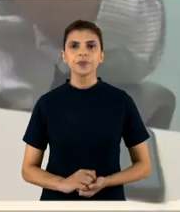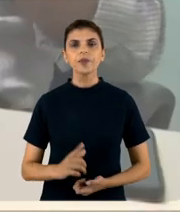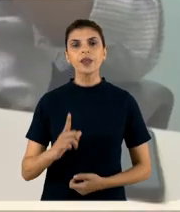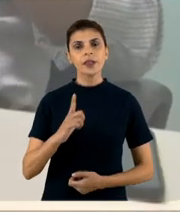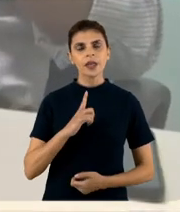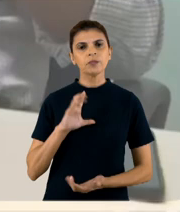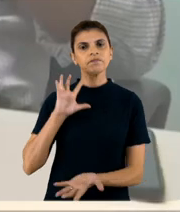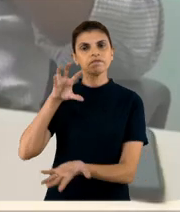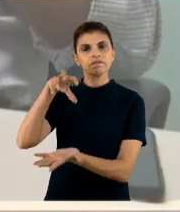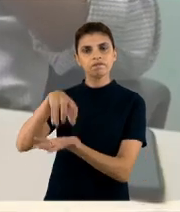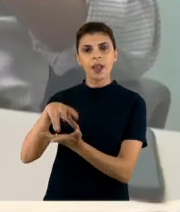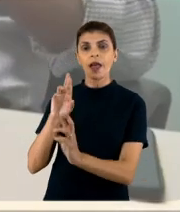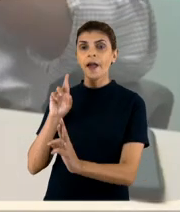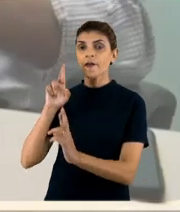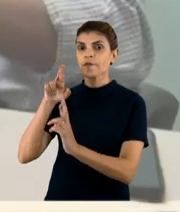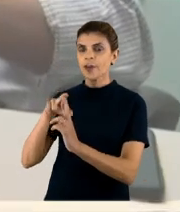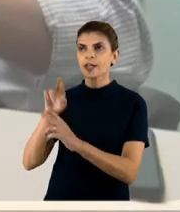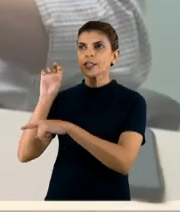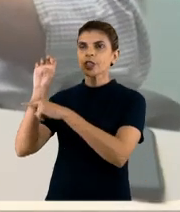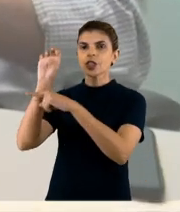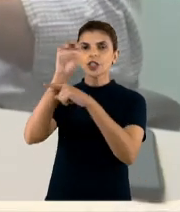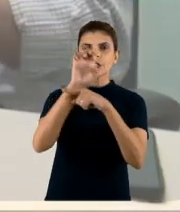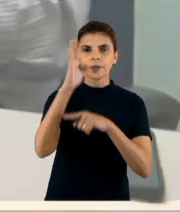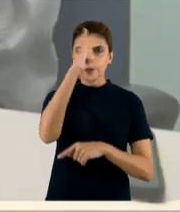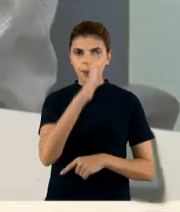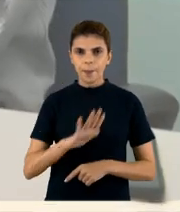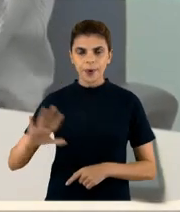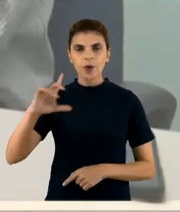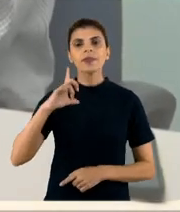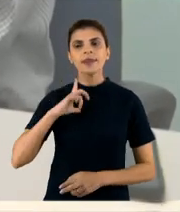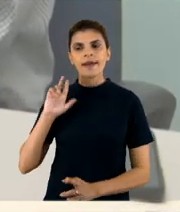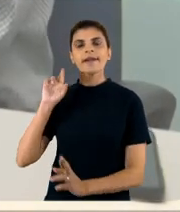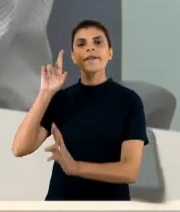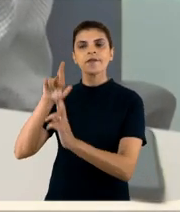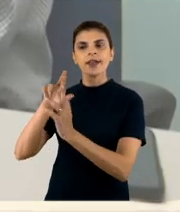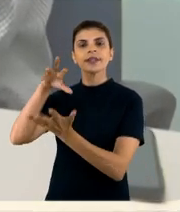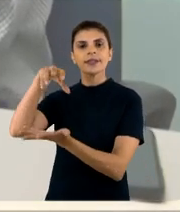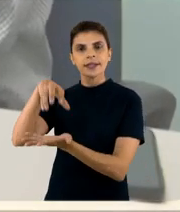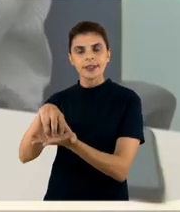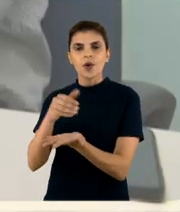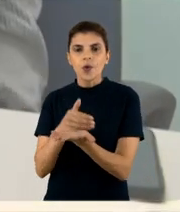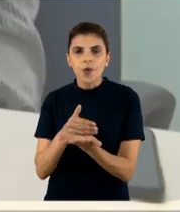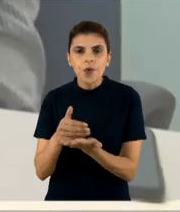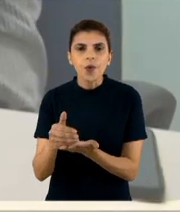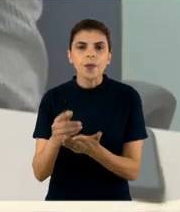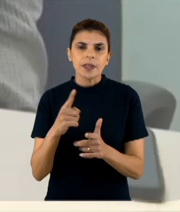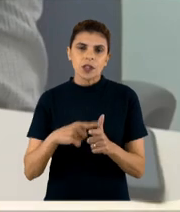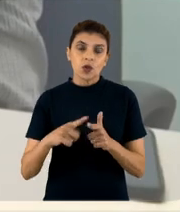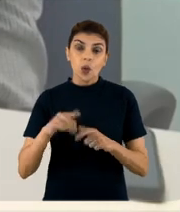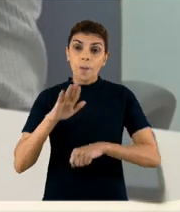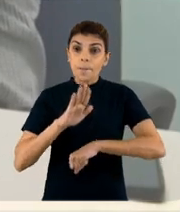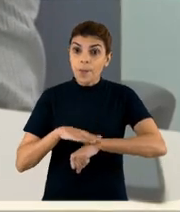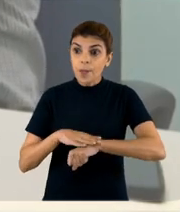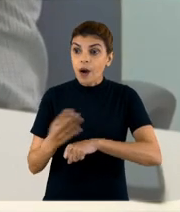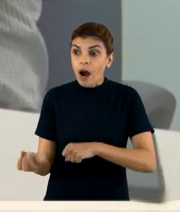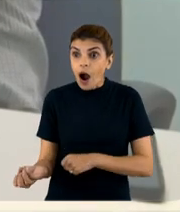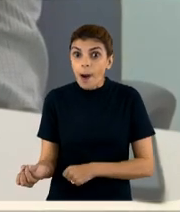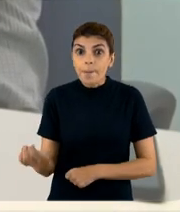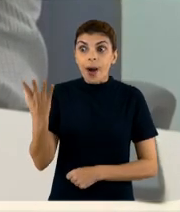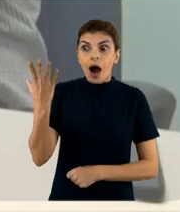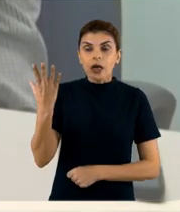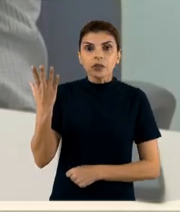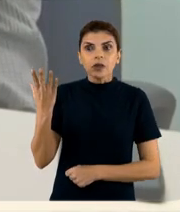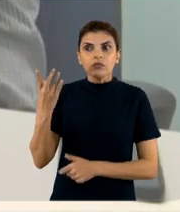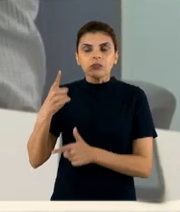tem pelo menos uma unidade de referência em cada estado brasileiro para a situação inicial, né, para o momento zero, o momento em